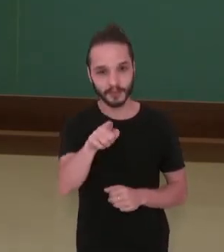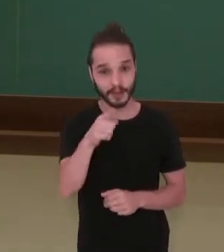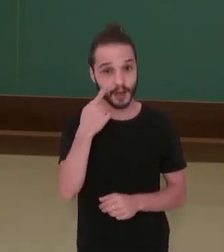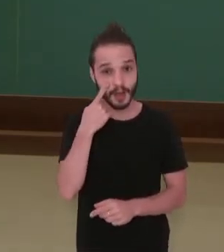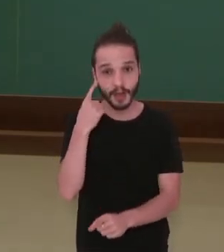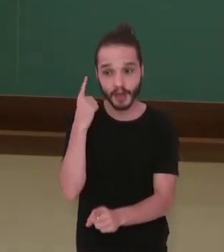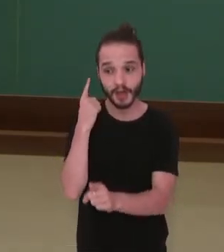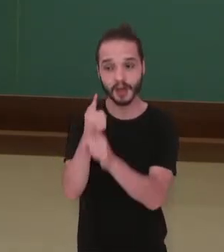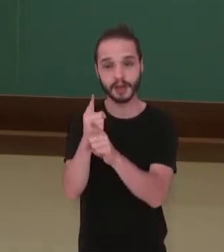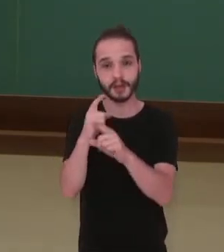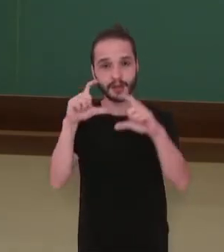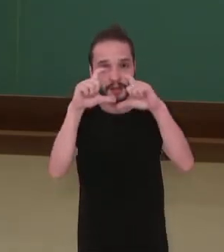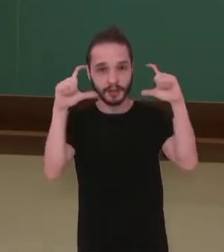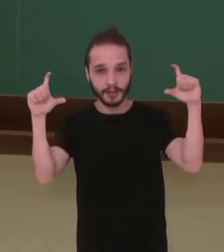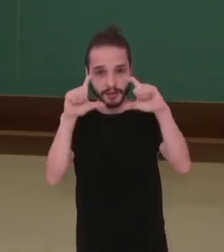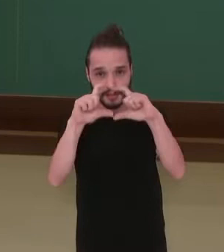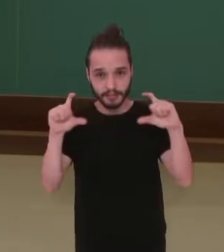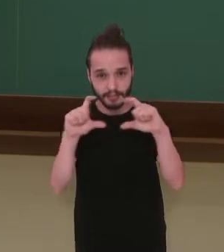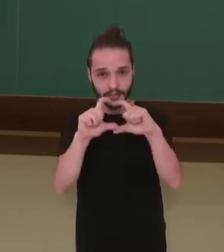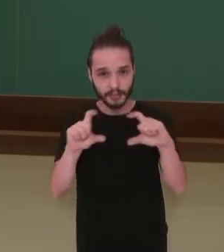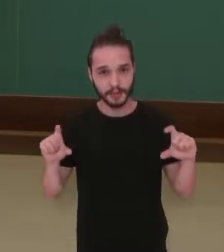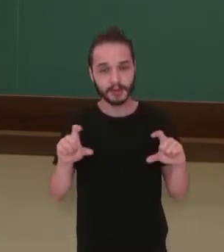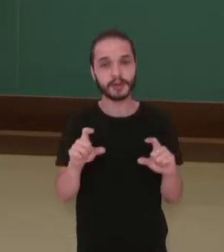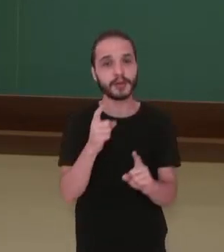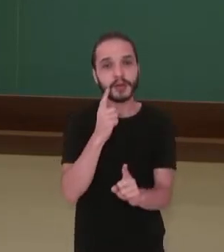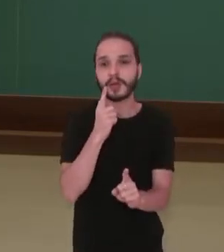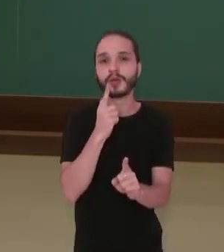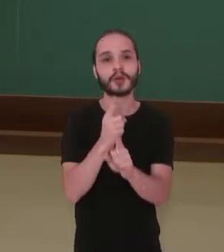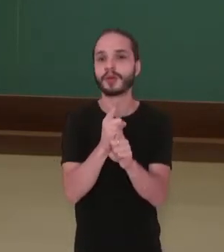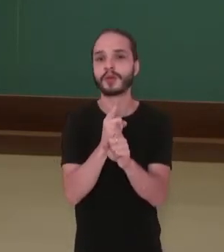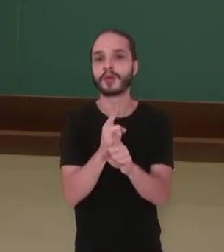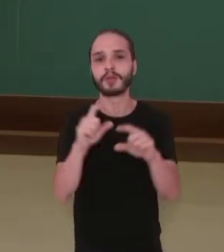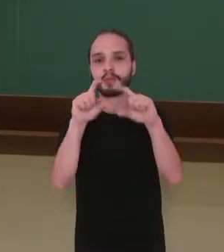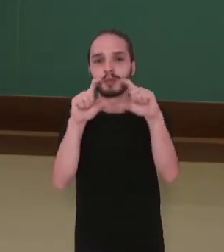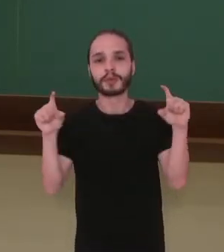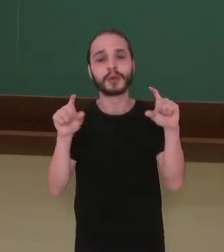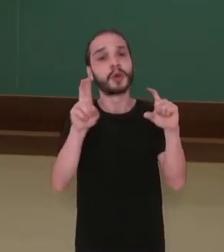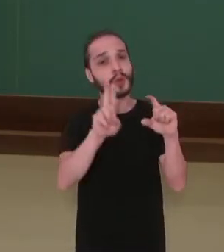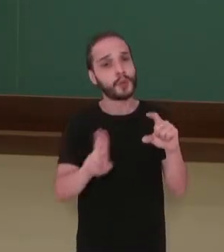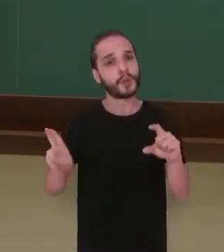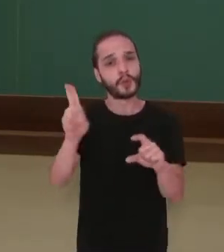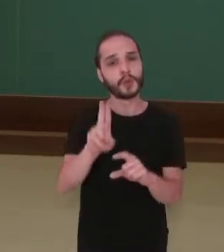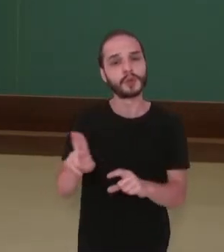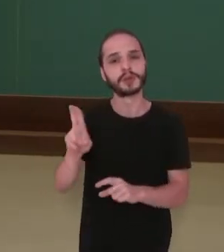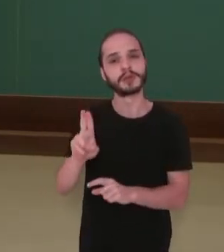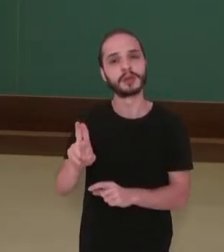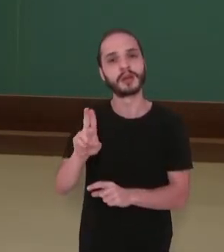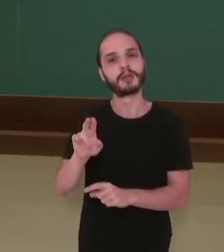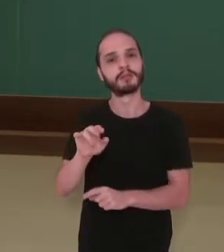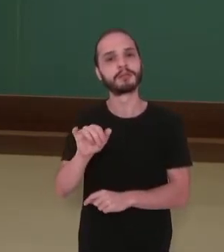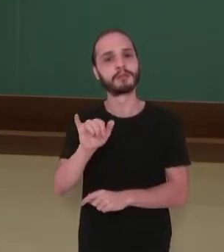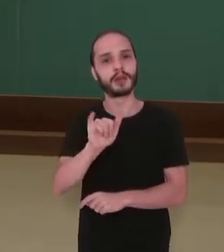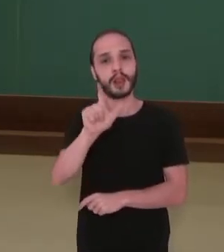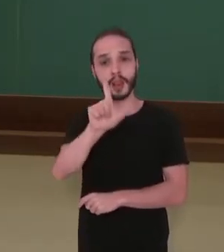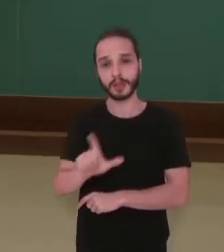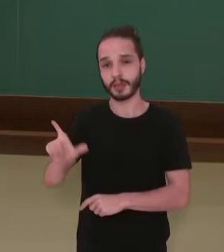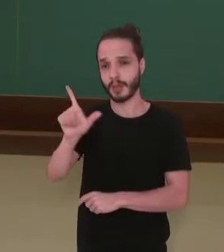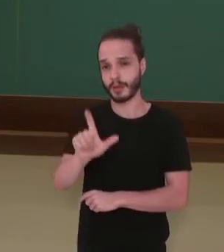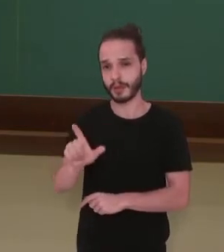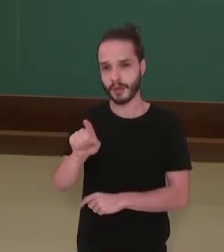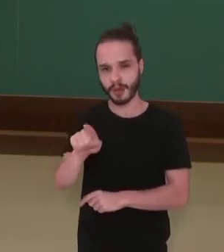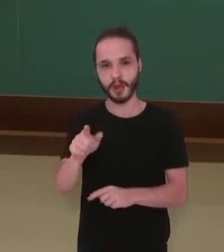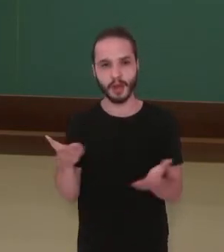identifique nas estrofes lidas um trecho que comprove o uso deste sentido figurado. Vou deixar a